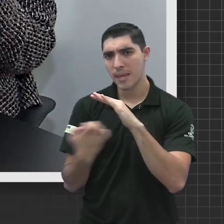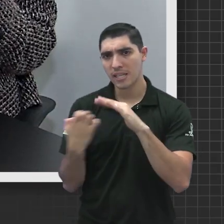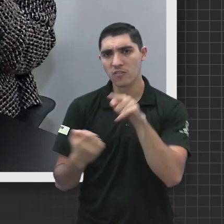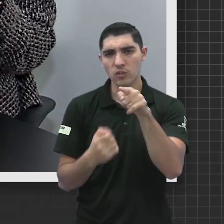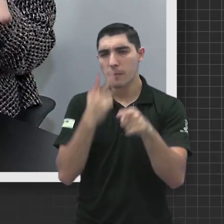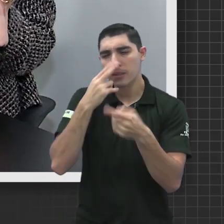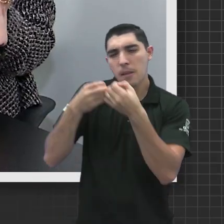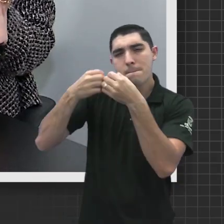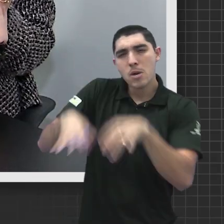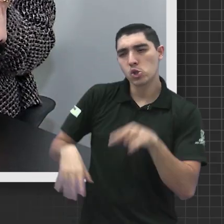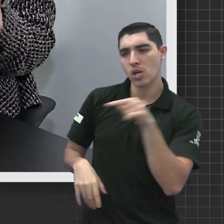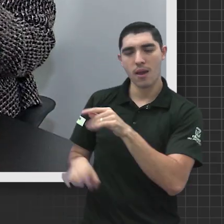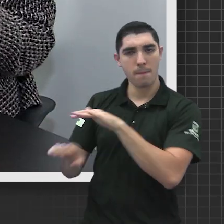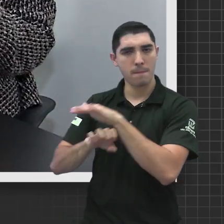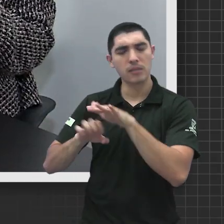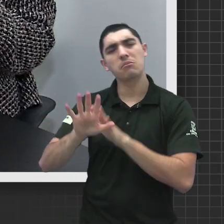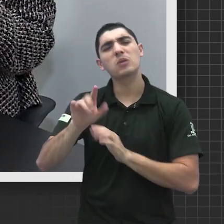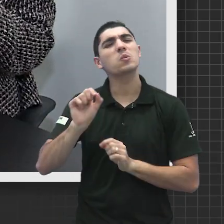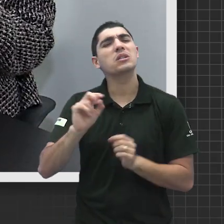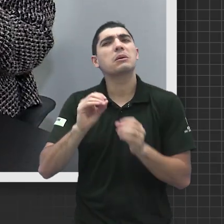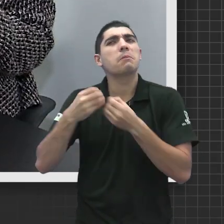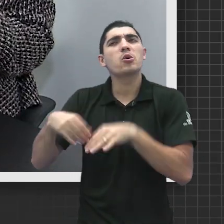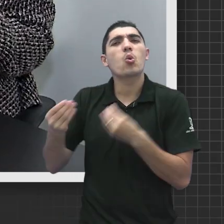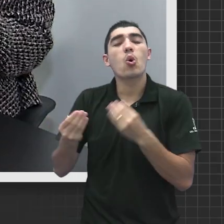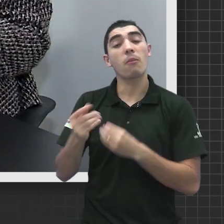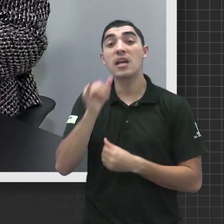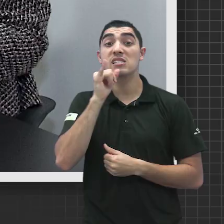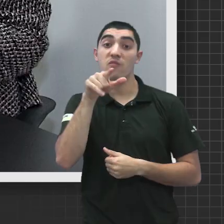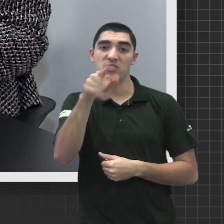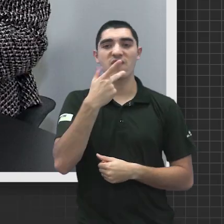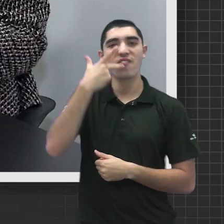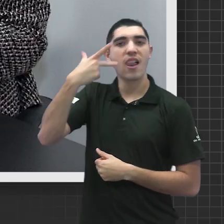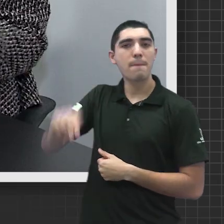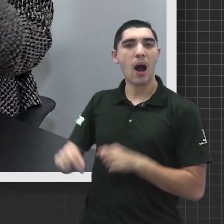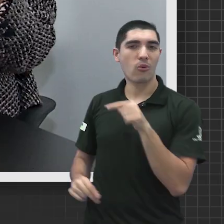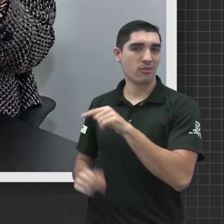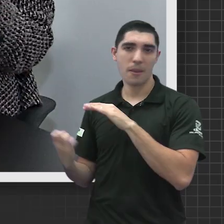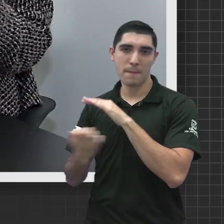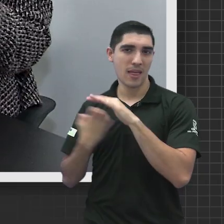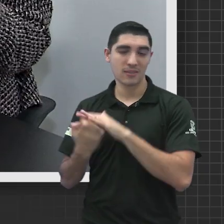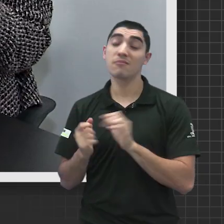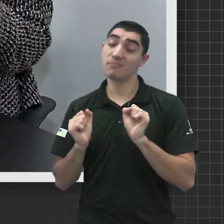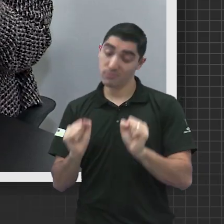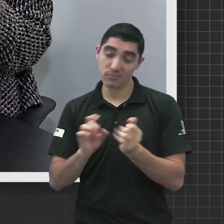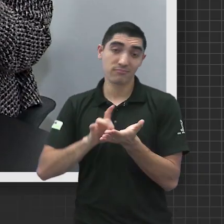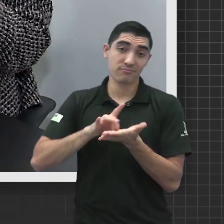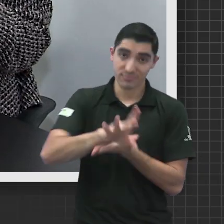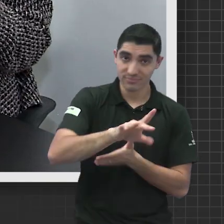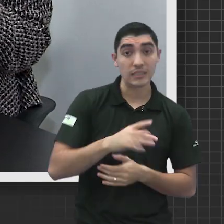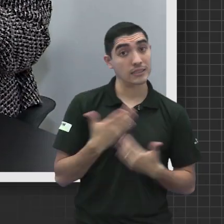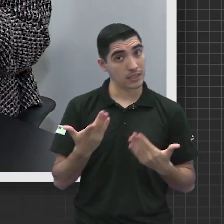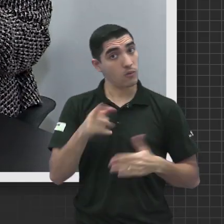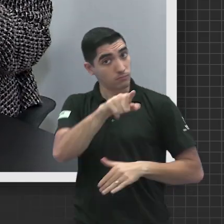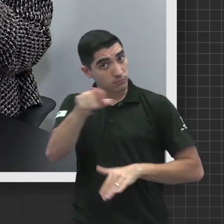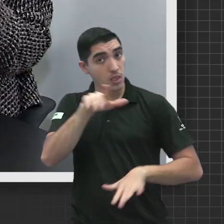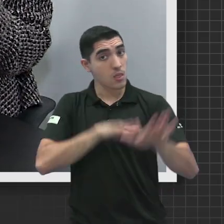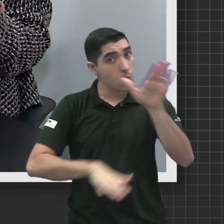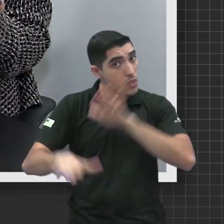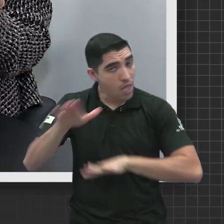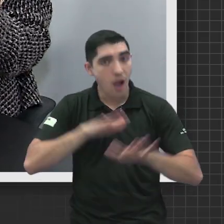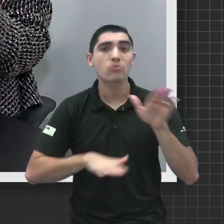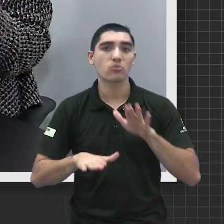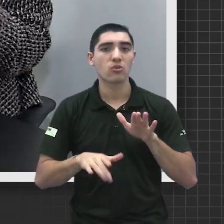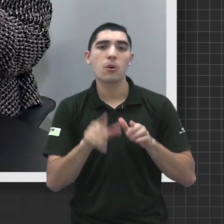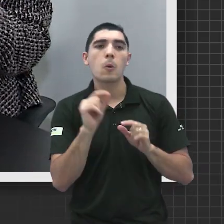seria algum ato lesivo contra a empresa? Você, por exemplo, falar mal da empresa na rede social. Então é por isso que nós temos que tomar muito cuidado com os